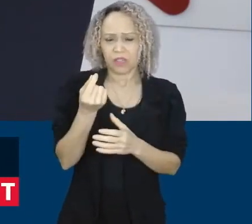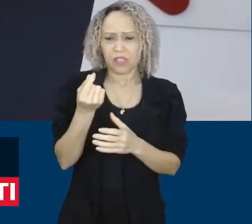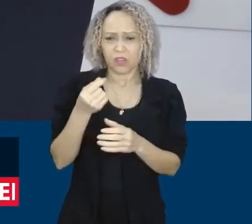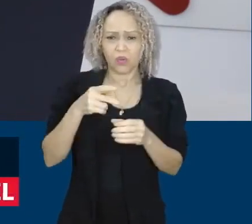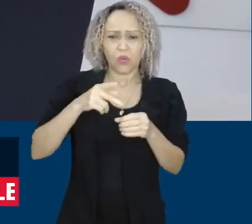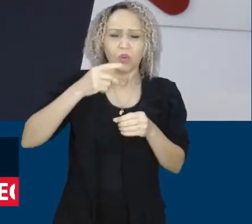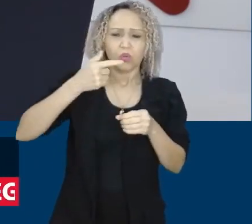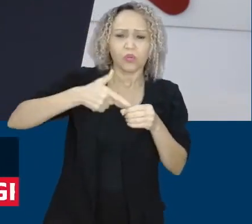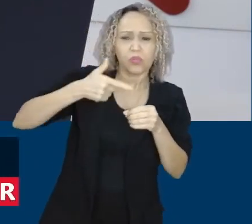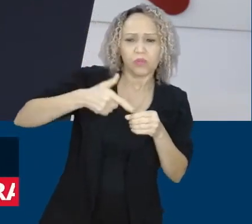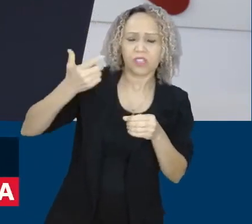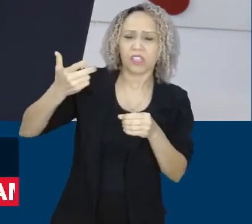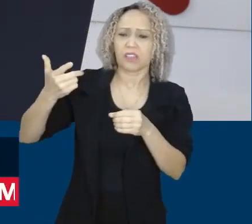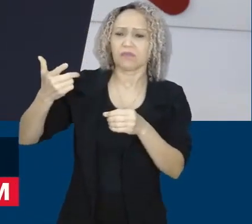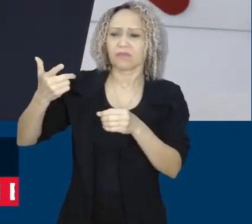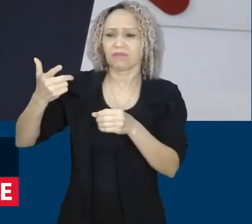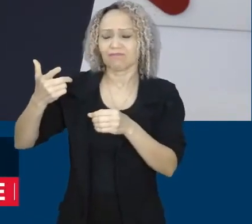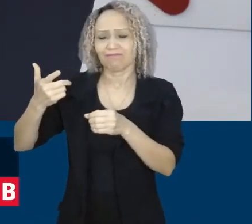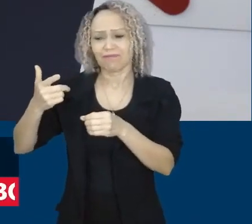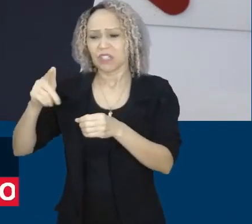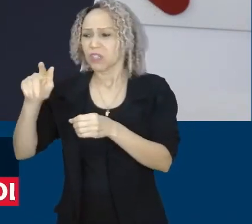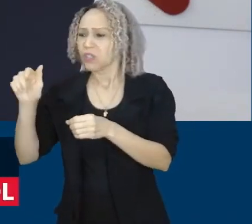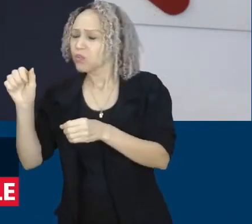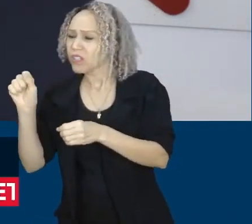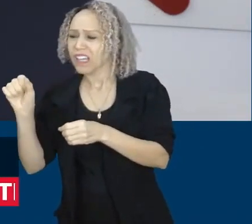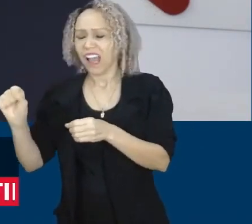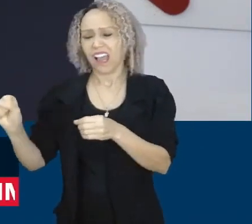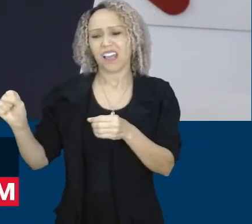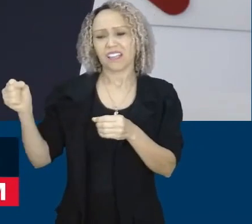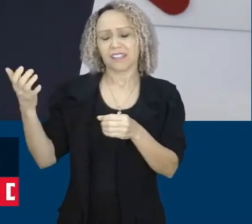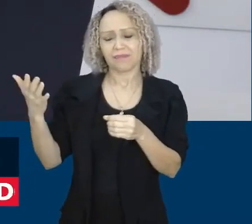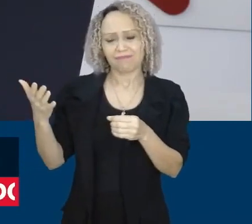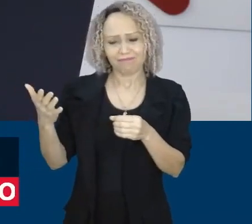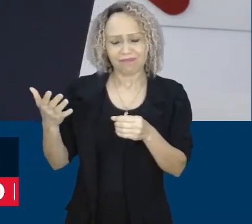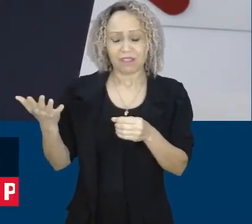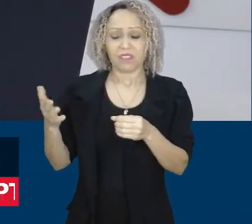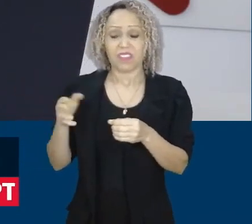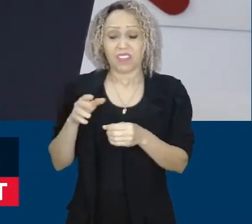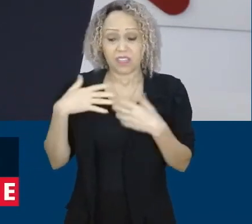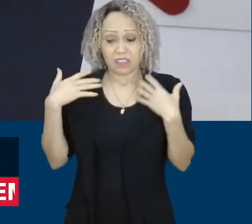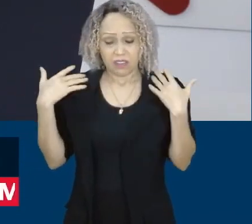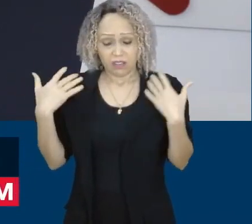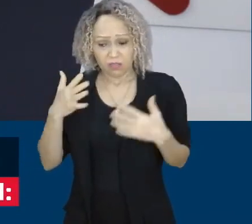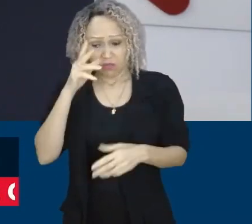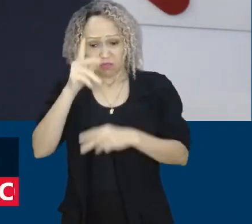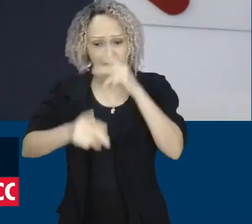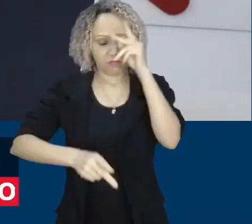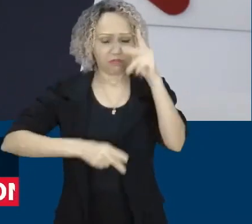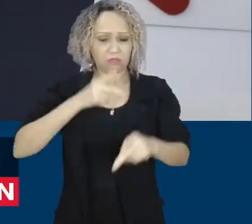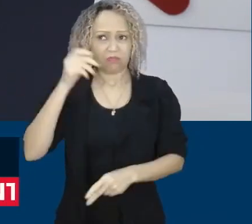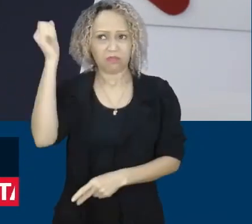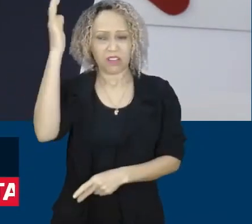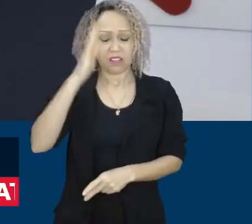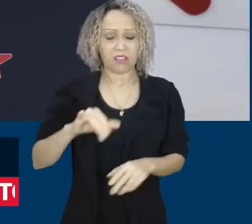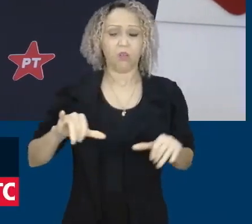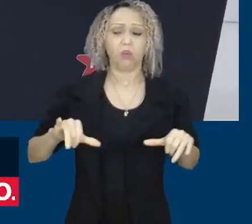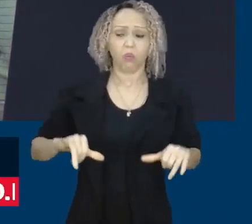sacrificou tanto o povo brasileiro. Eu queria que o senhor comentasse também a luta da bancada pela redução de